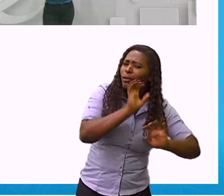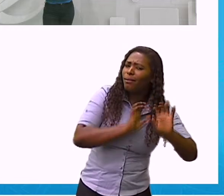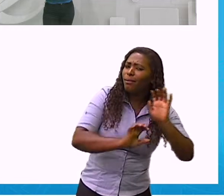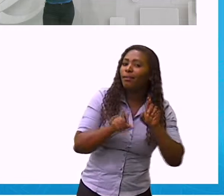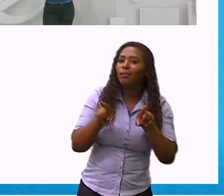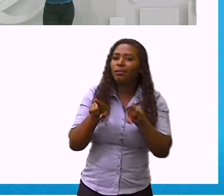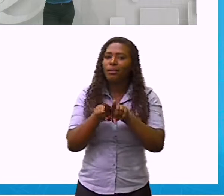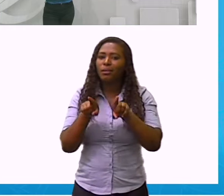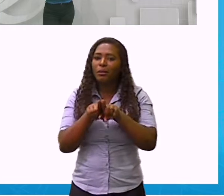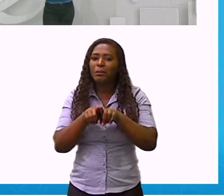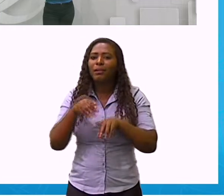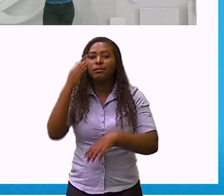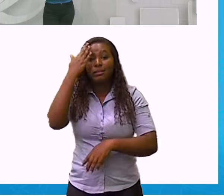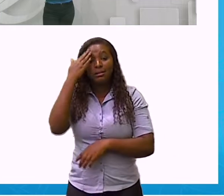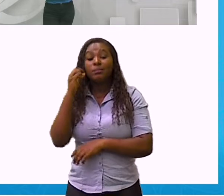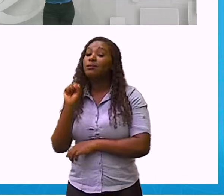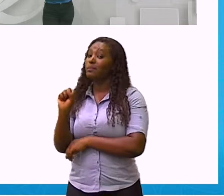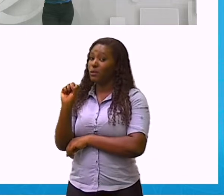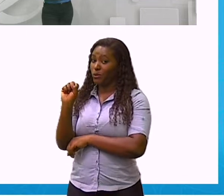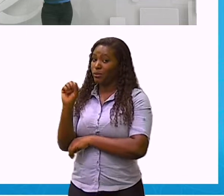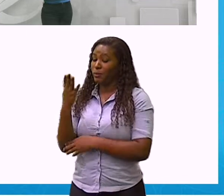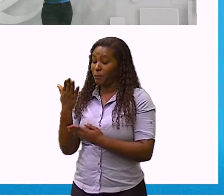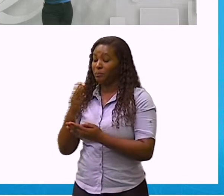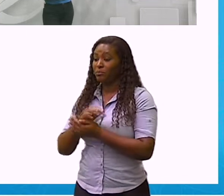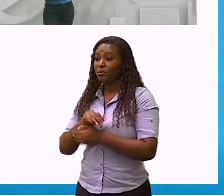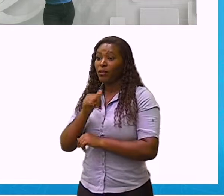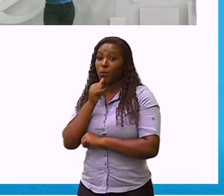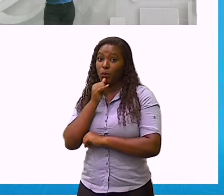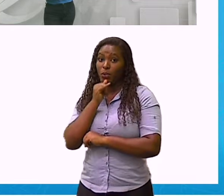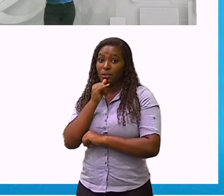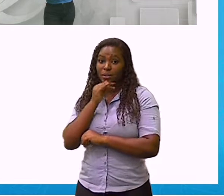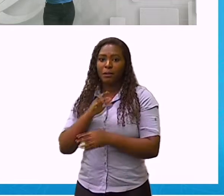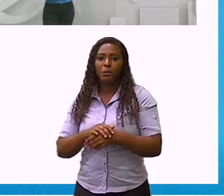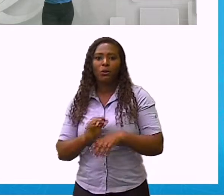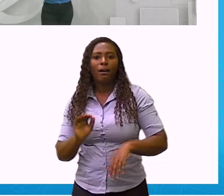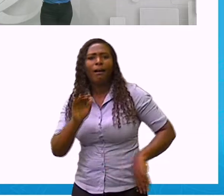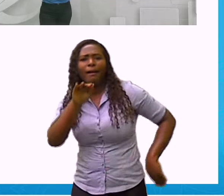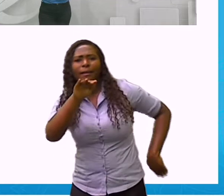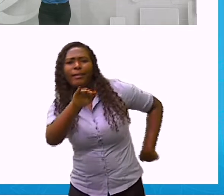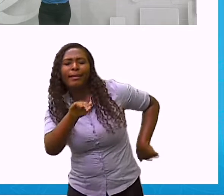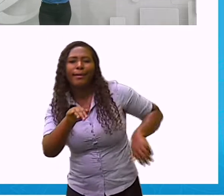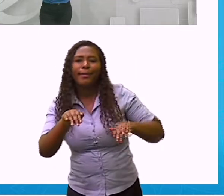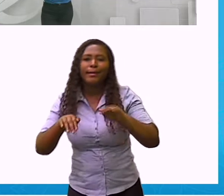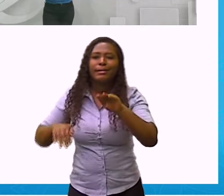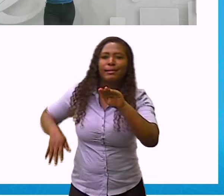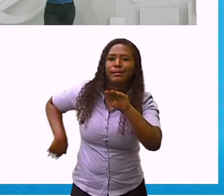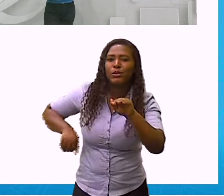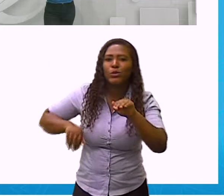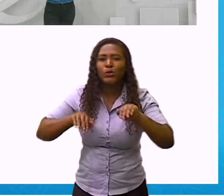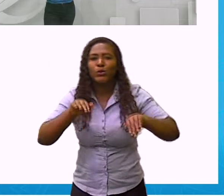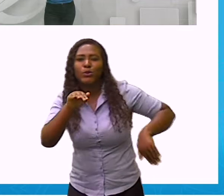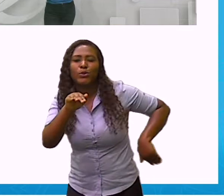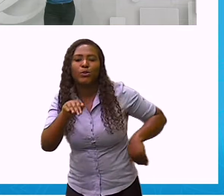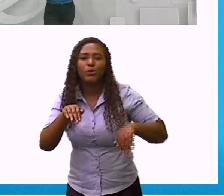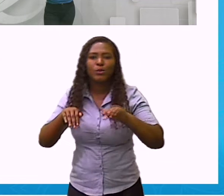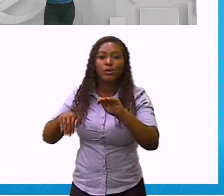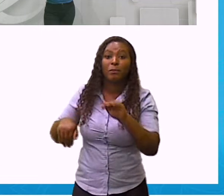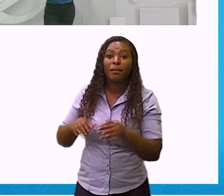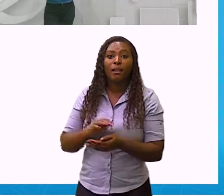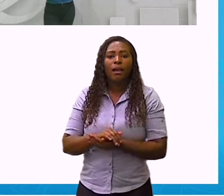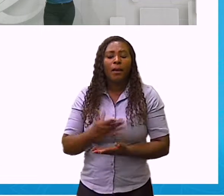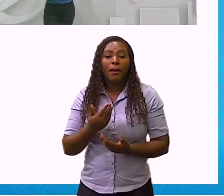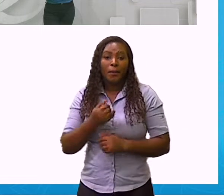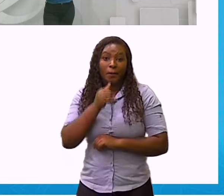desenvolvimento de habilidades. Um exemplo é a natação. A criança, o adulto, o idoso,